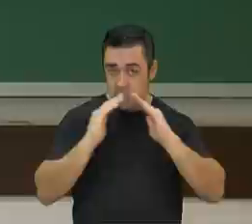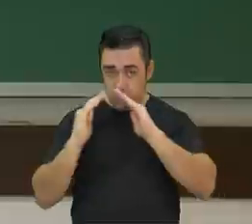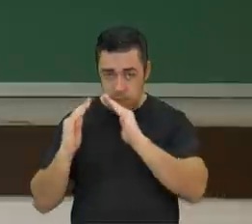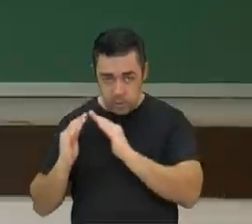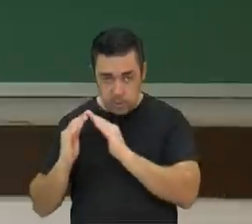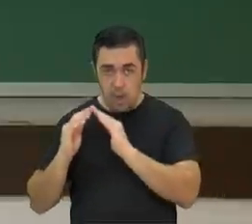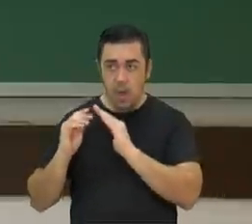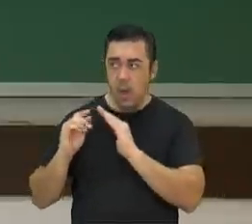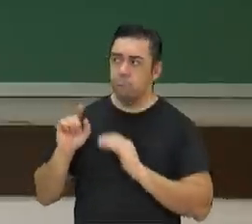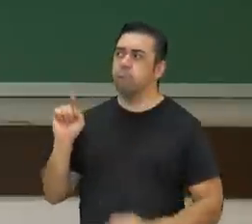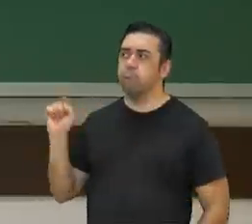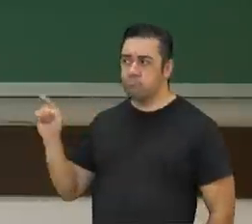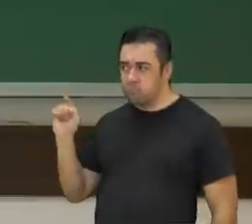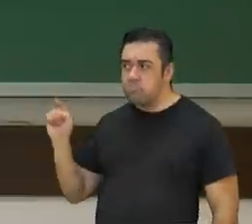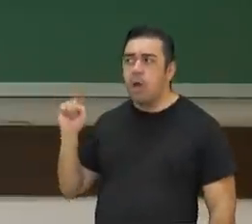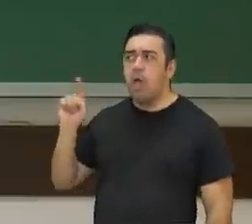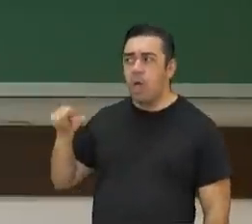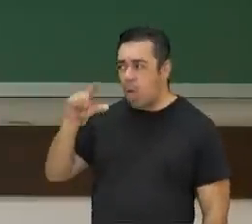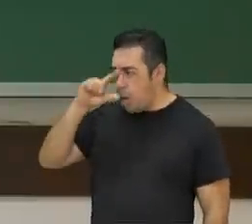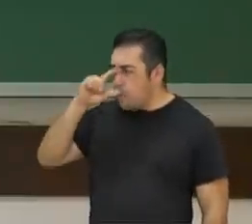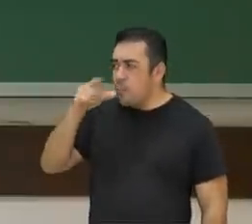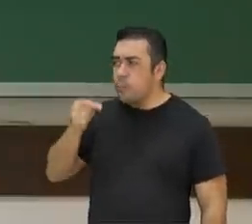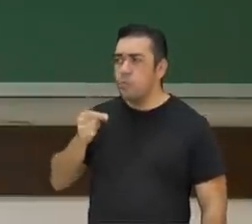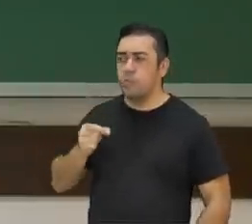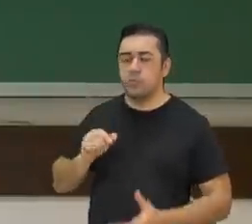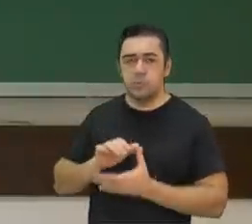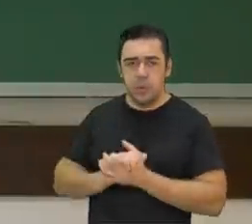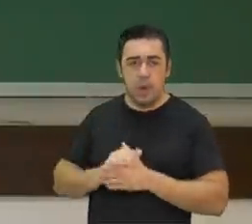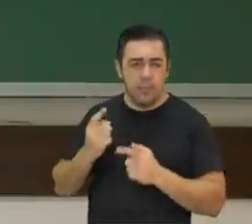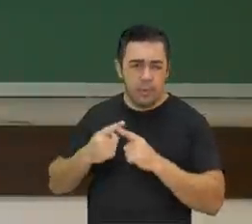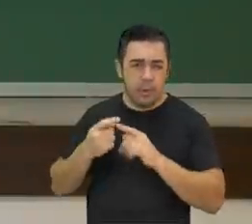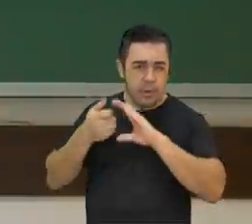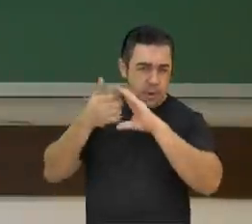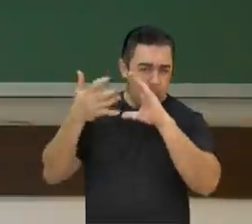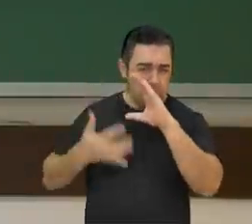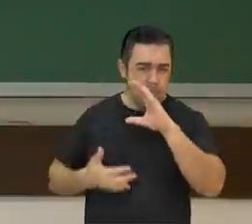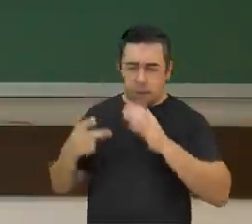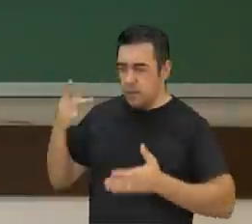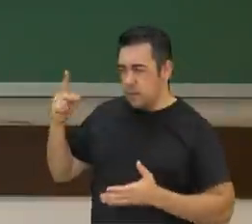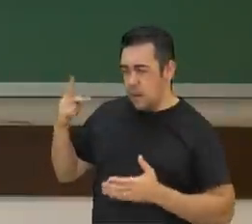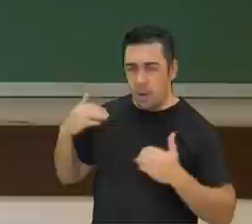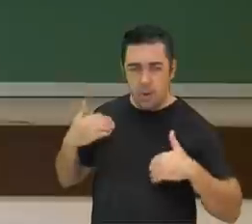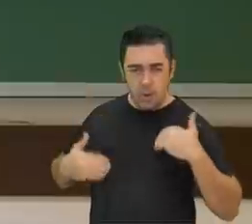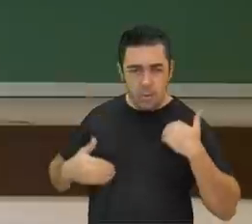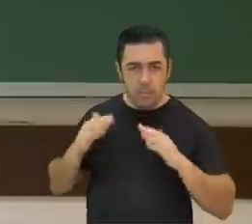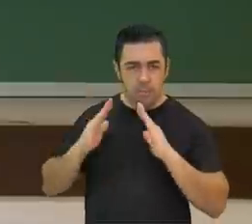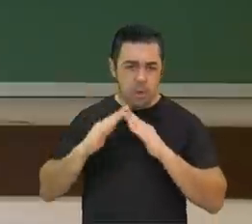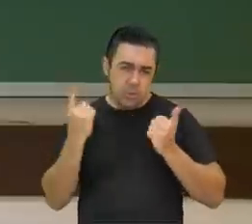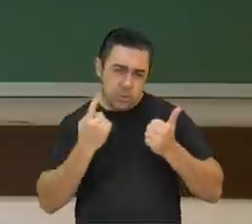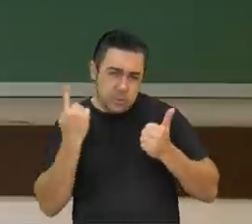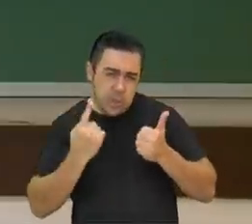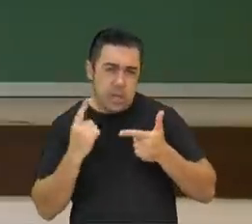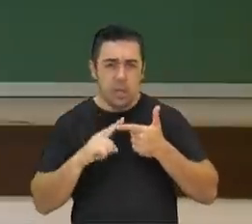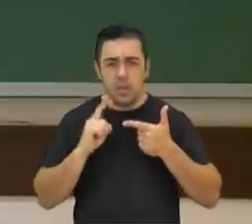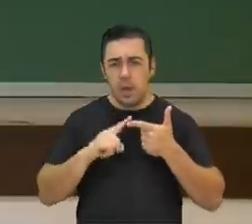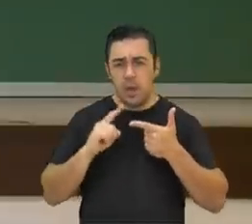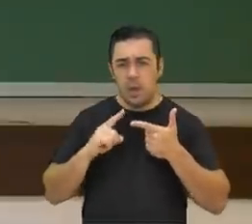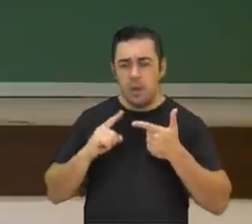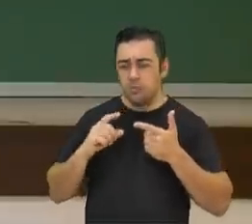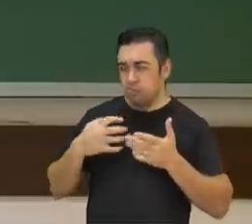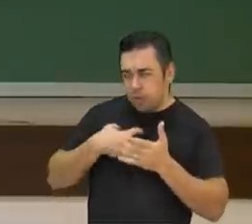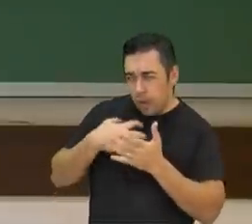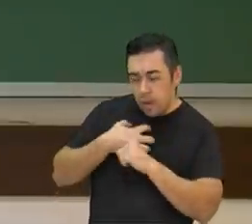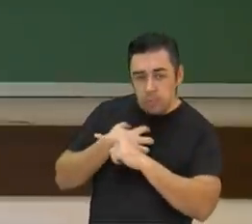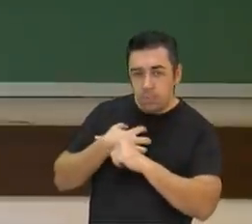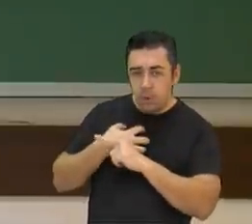ele acha que a vizinha é bruxa, porque ela tem algumas características físicas, ela mora sozinha. Né? Então, ele cria ali